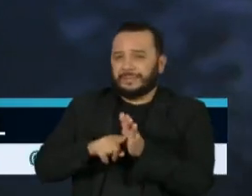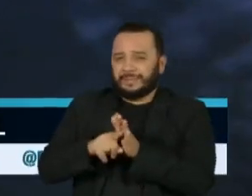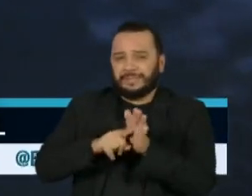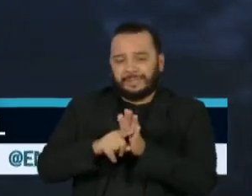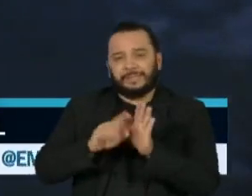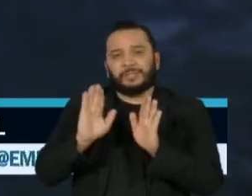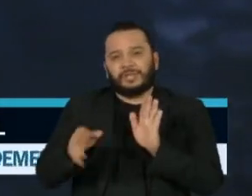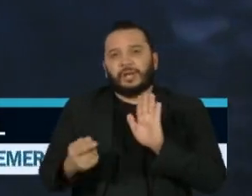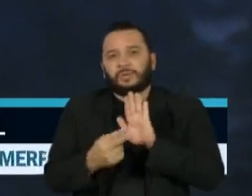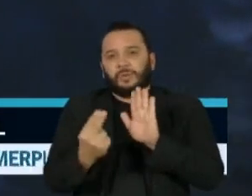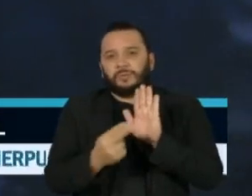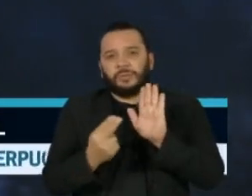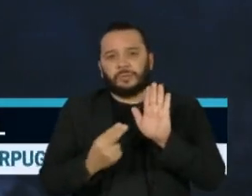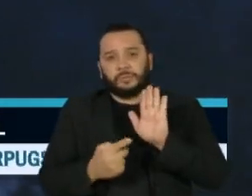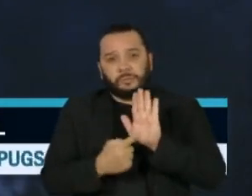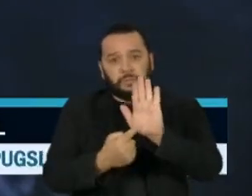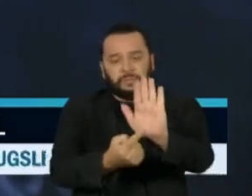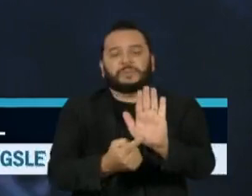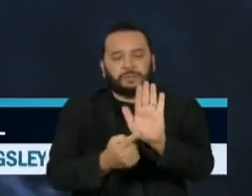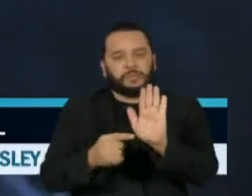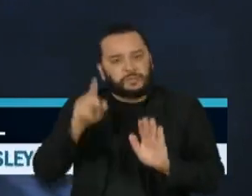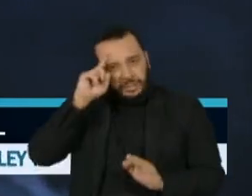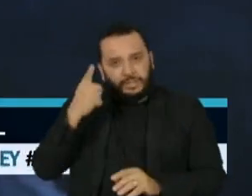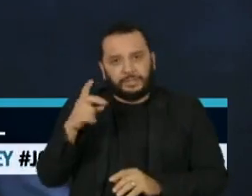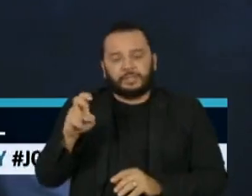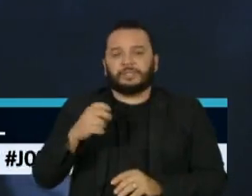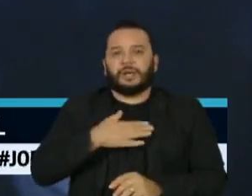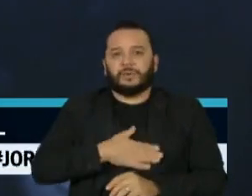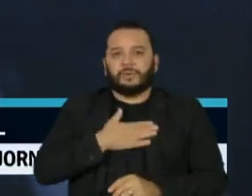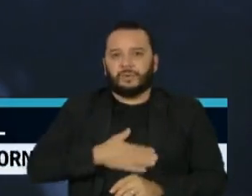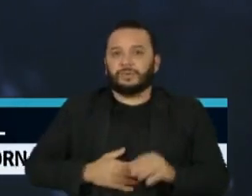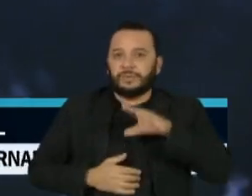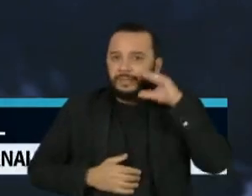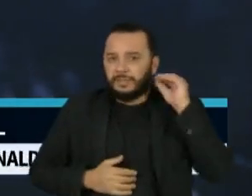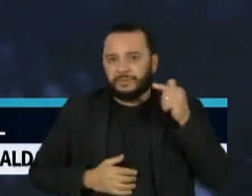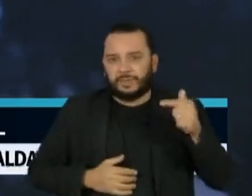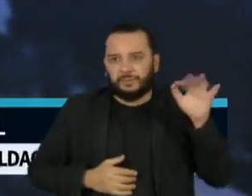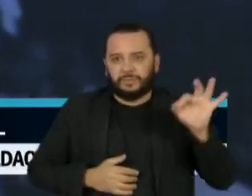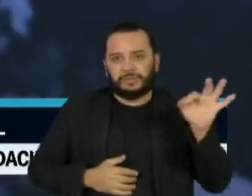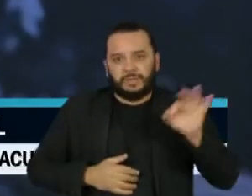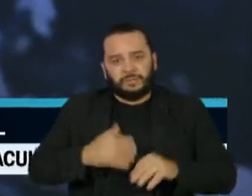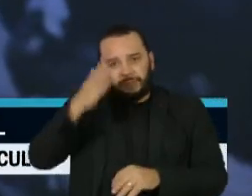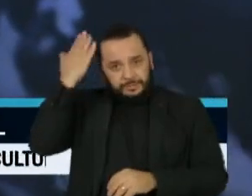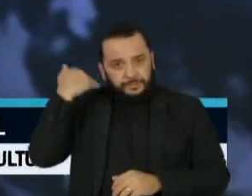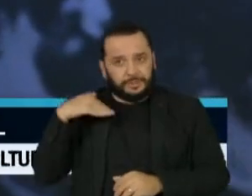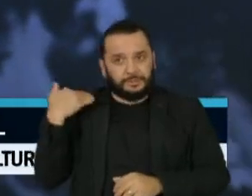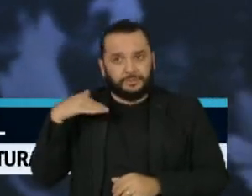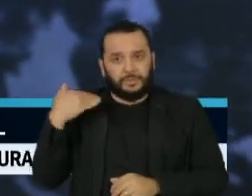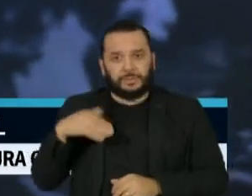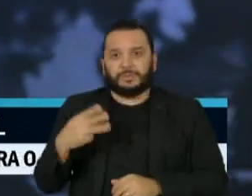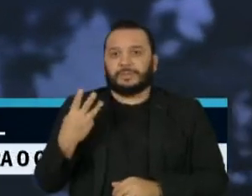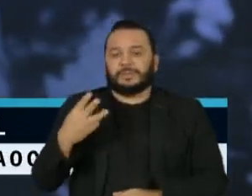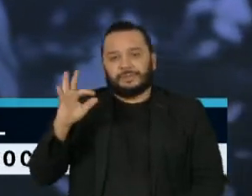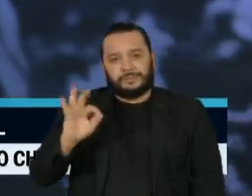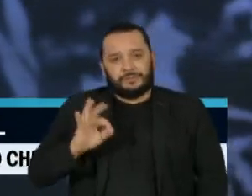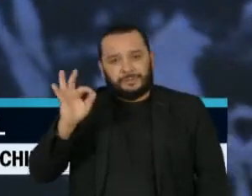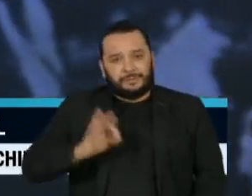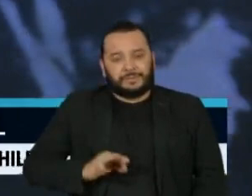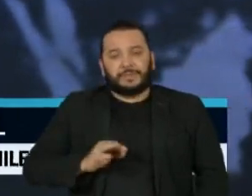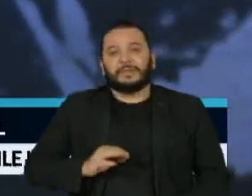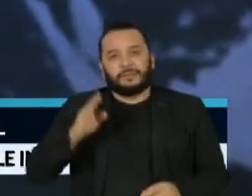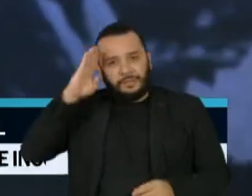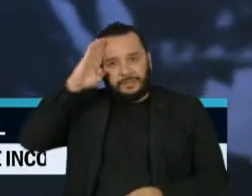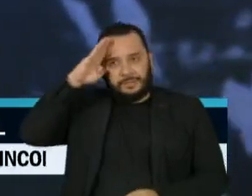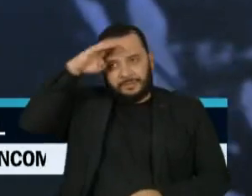feita no dia 15 de agosto Ciro Gomes do PDT tem 7%, Simone tebet do MDB 3% e